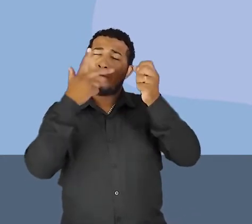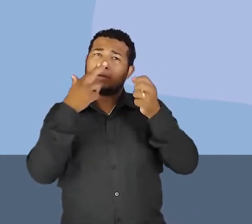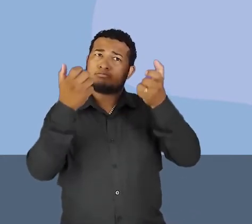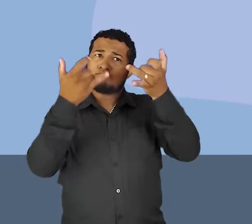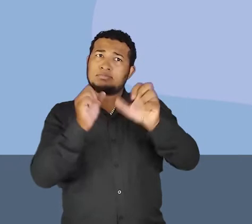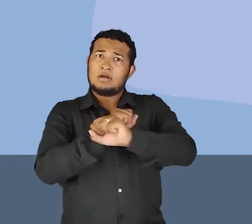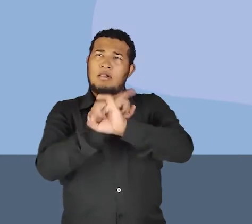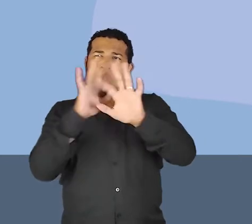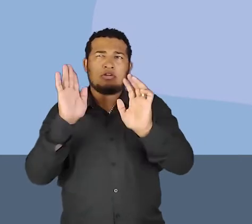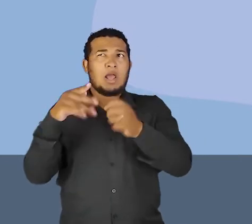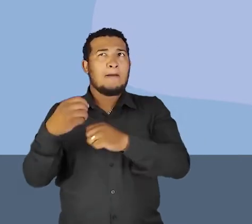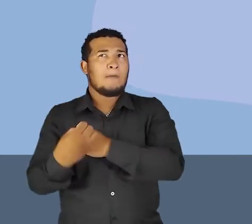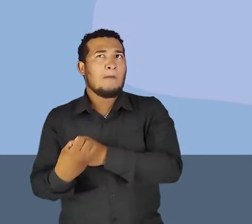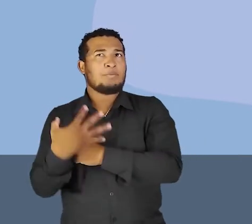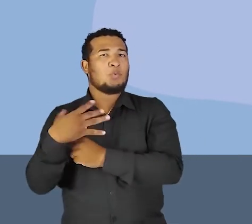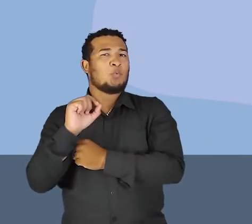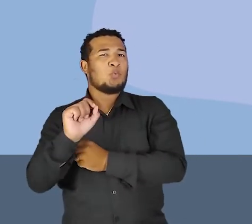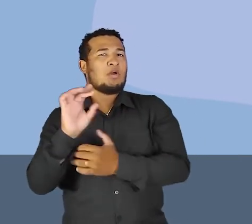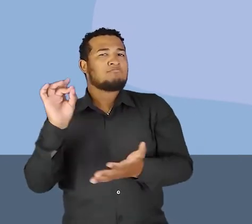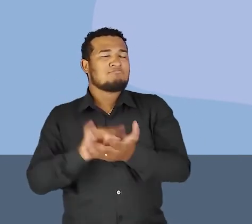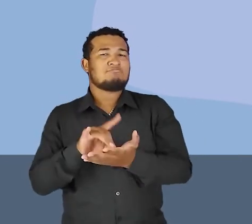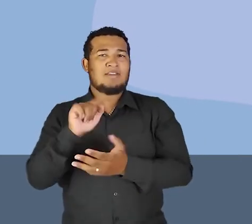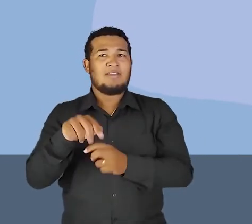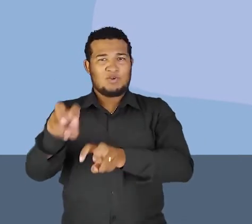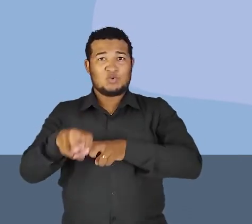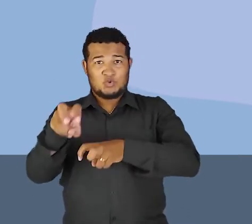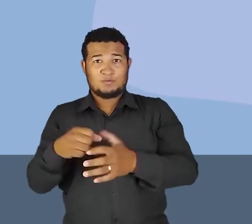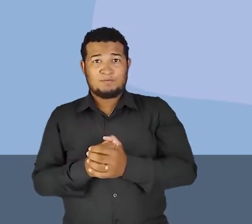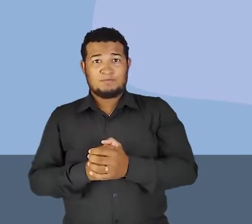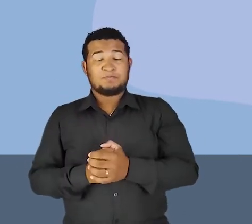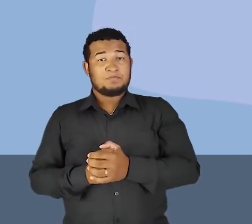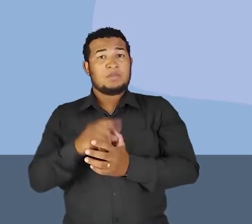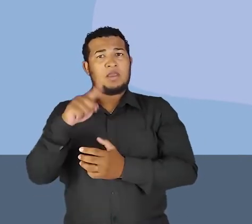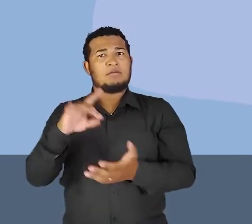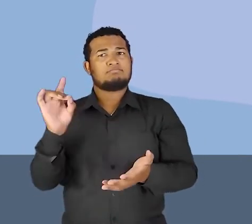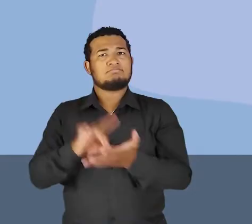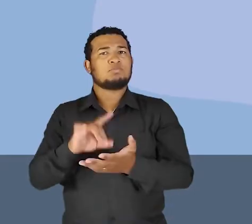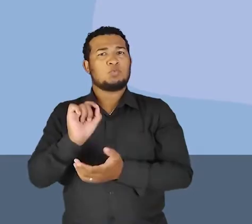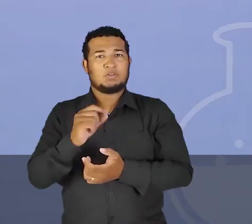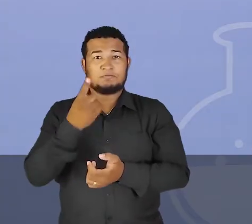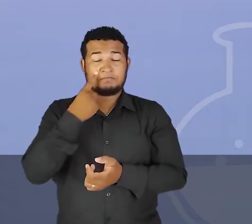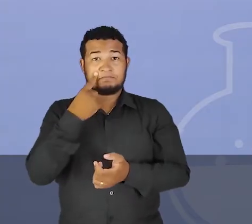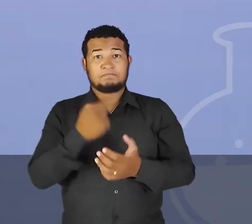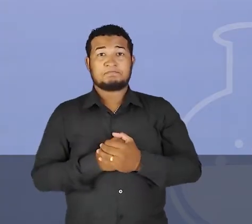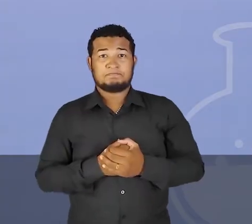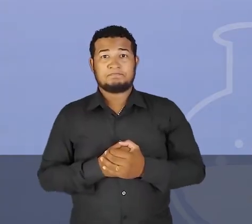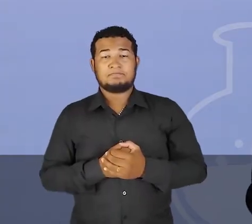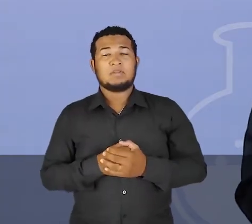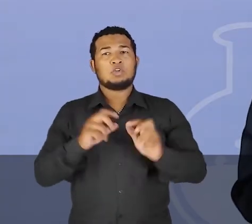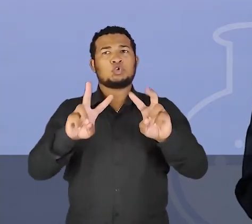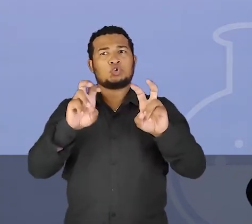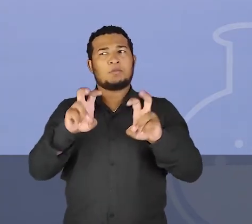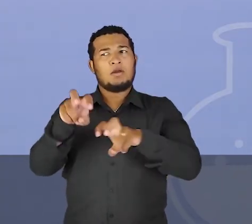parece já dar um indicativo do que é essa agricultura. Agricultura de jardinagem. Vem comigo, pessoal. Olha bem, quando a gente fala